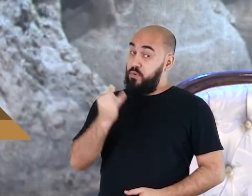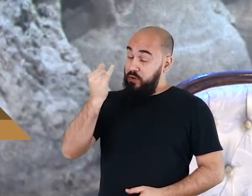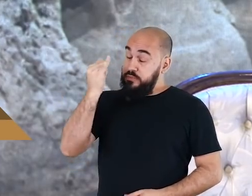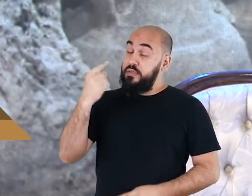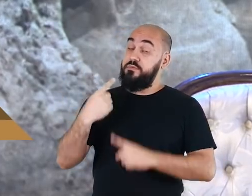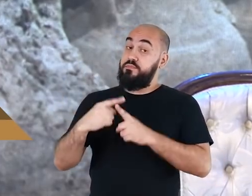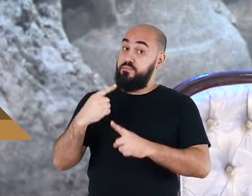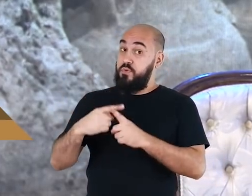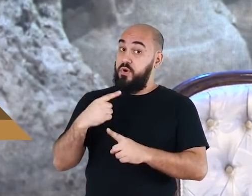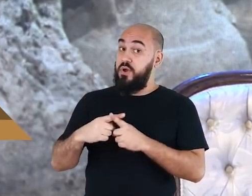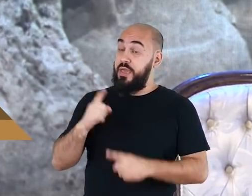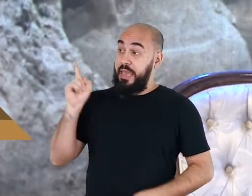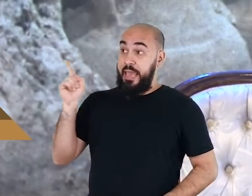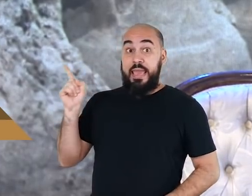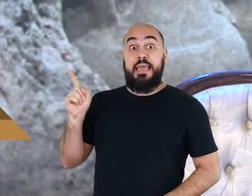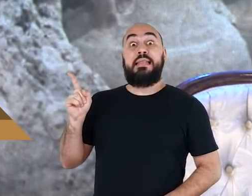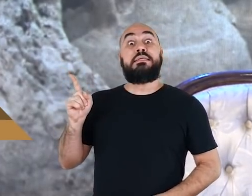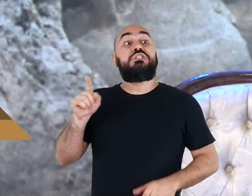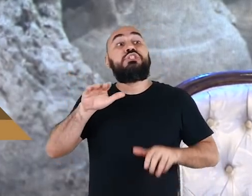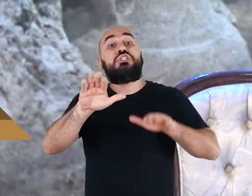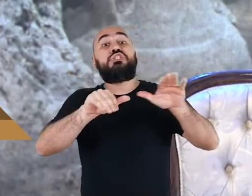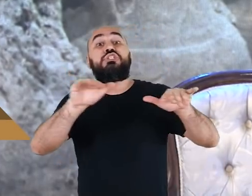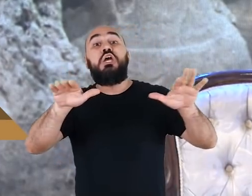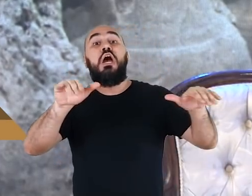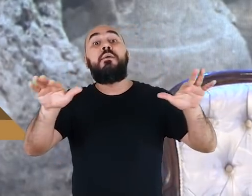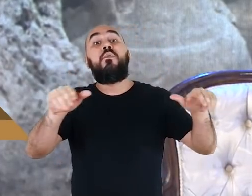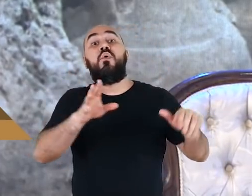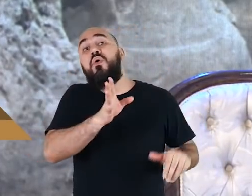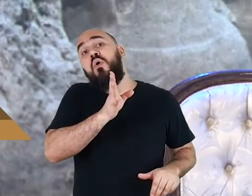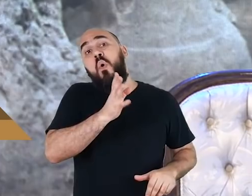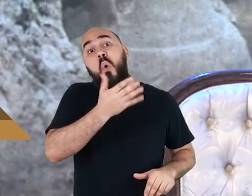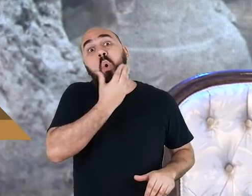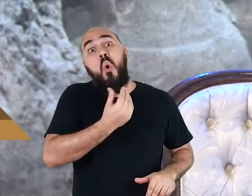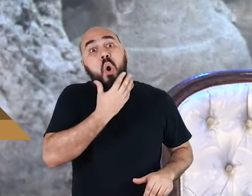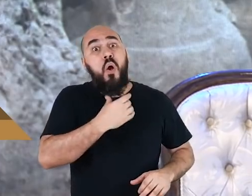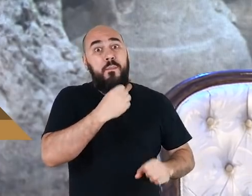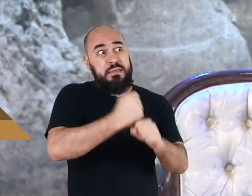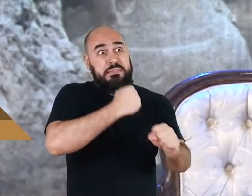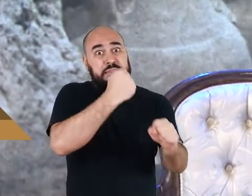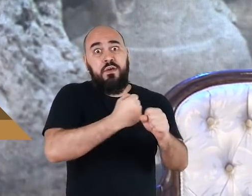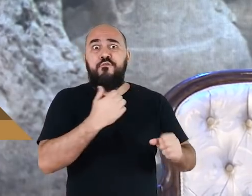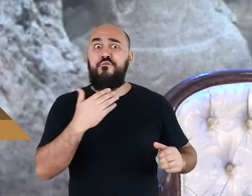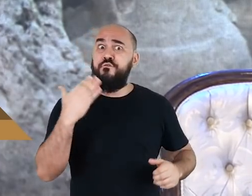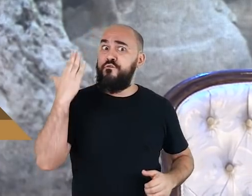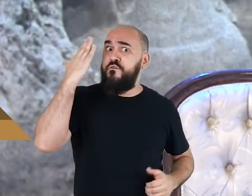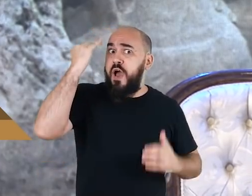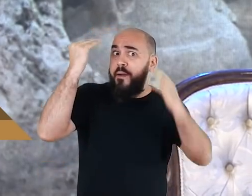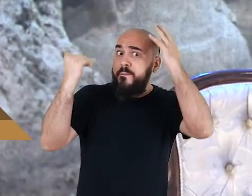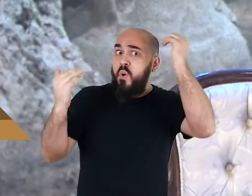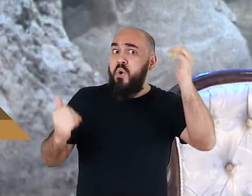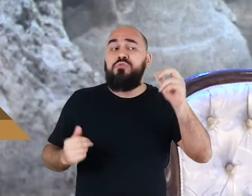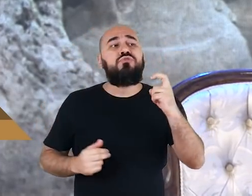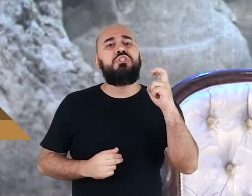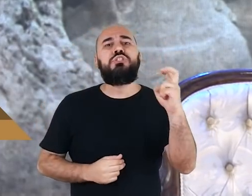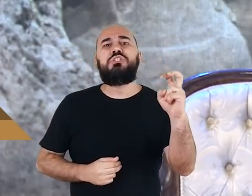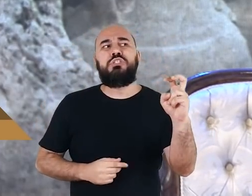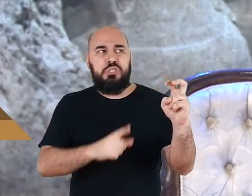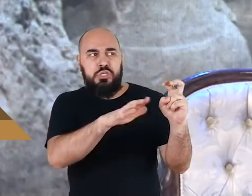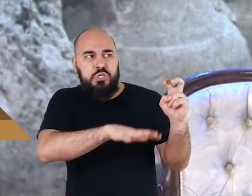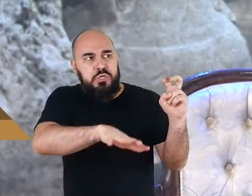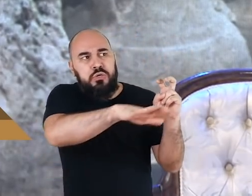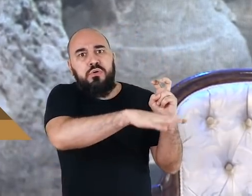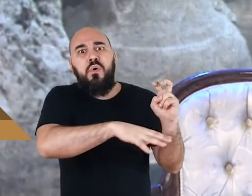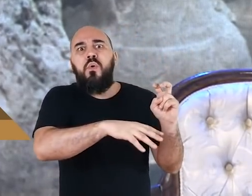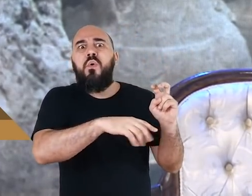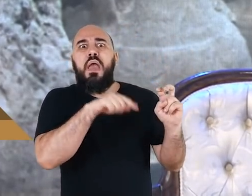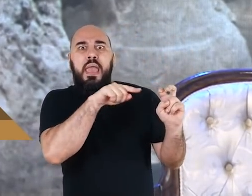tumba, seriam os maiores dirigentes de todos os tempos. Porque 5 dos mais renomados artistas